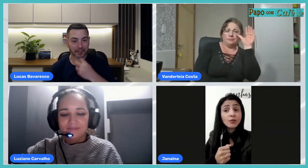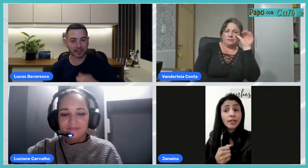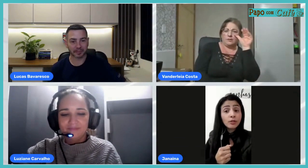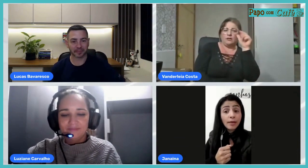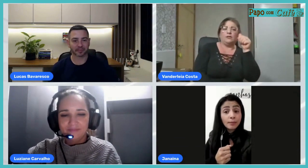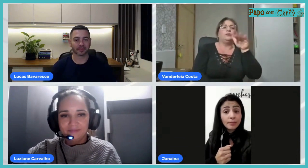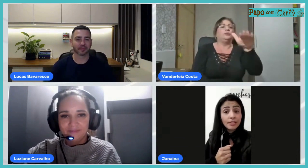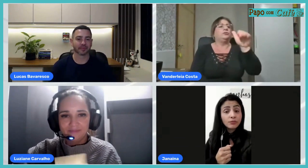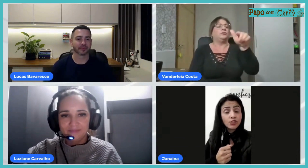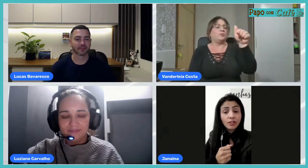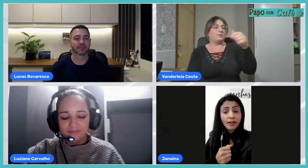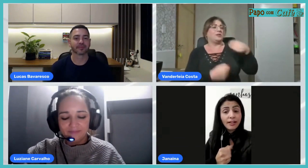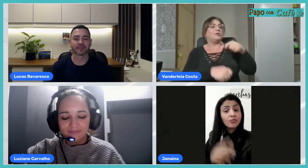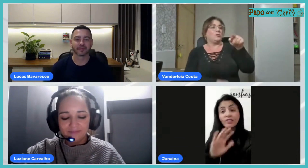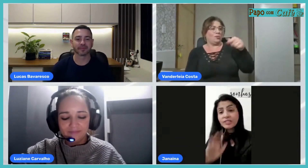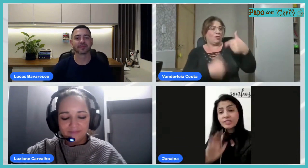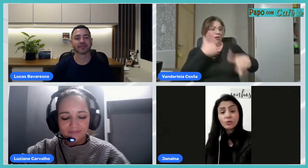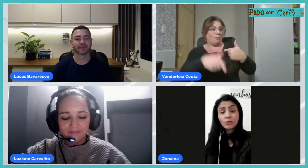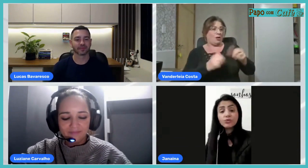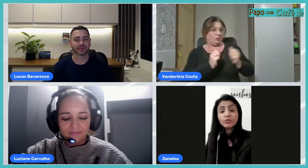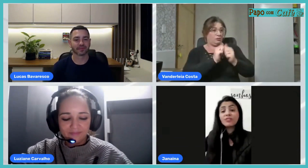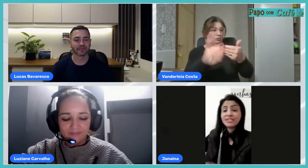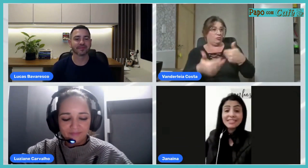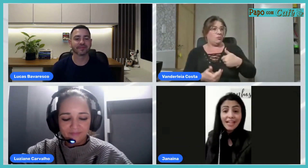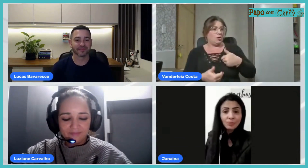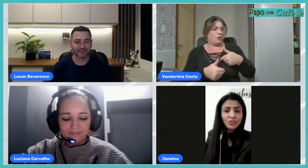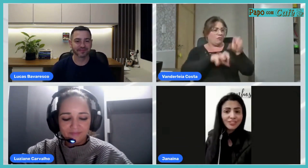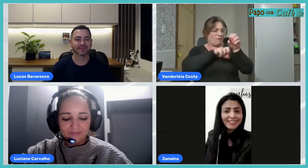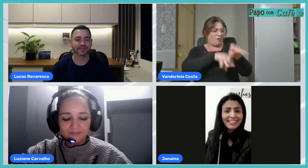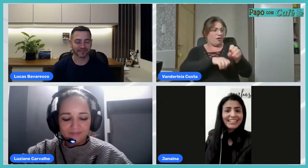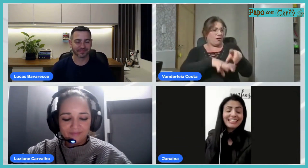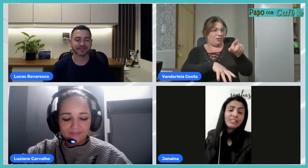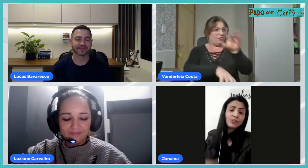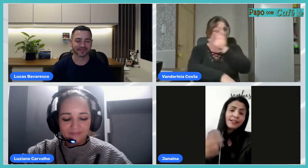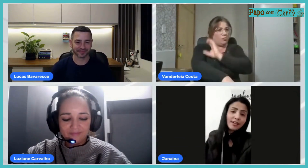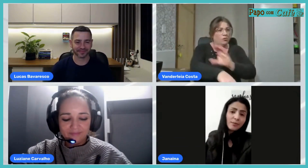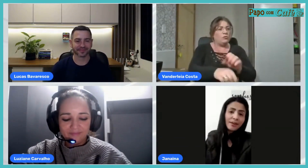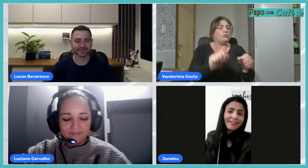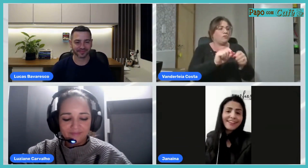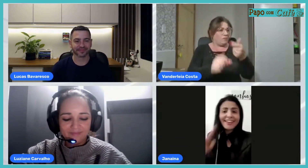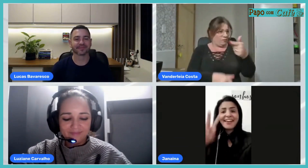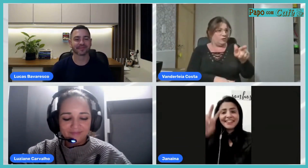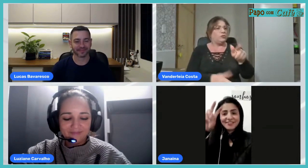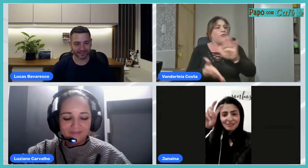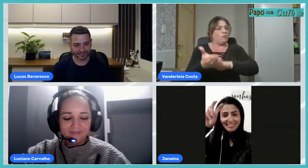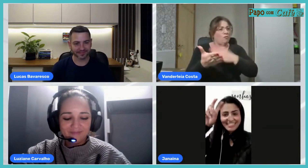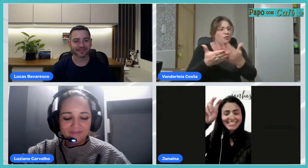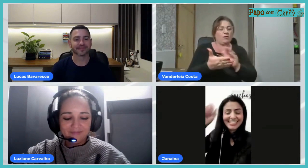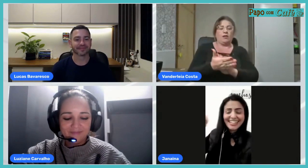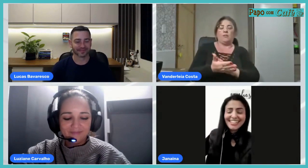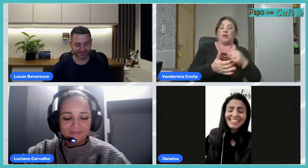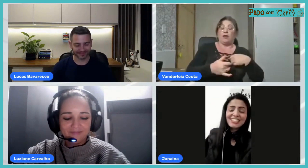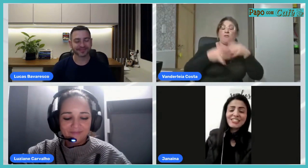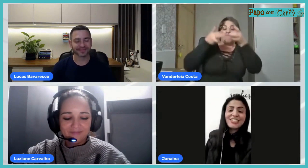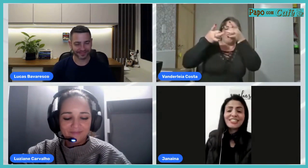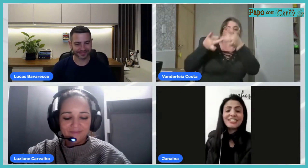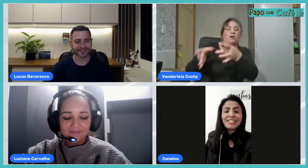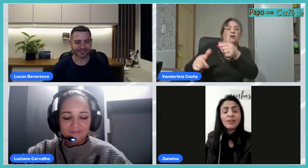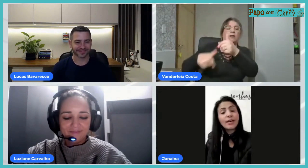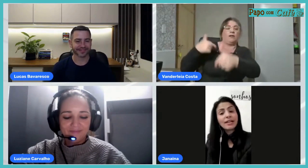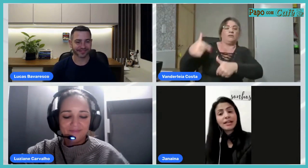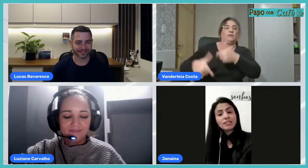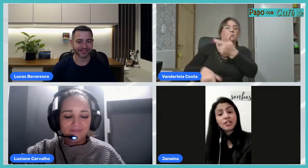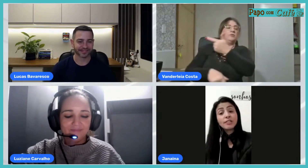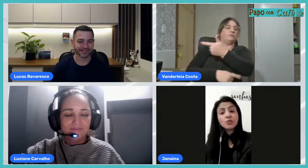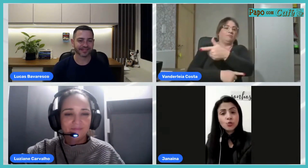assim, eu quero que tu trabalhe para mim, vou te treinar e tu vai fazer o curso e tu vai ser intérprete. E eu larguei a carreira, vamos dizer, né?